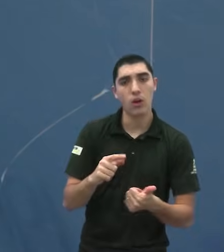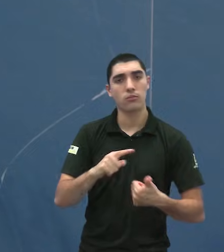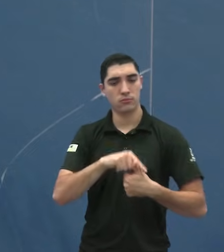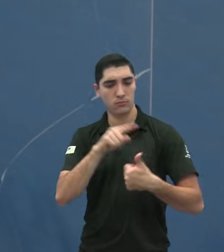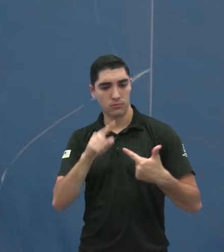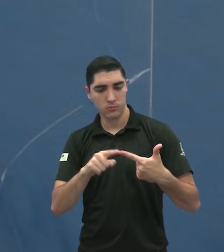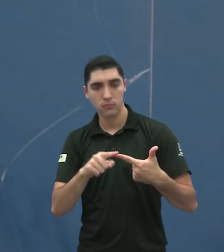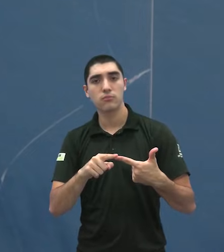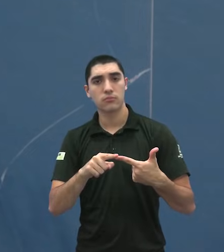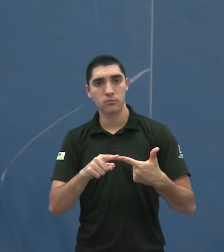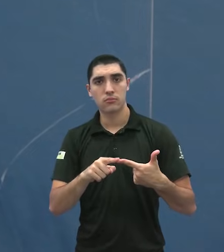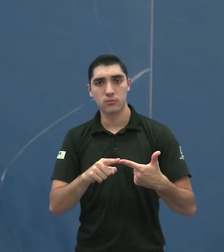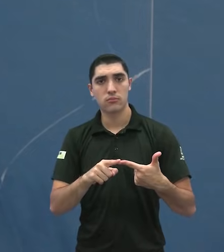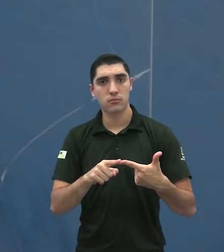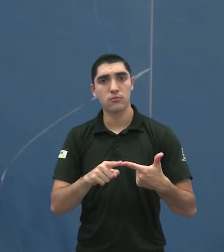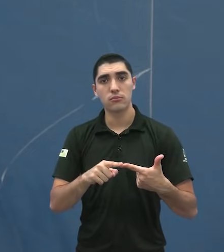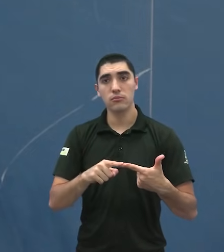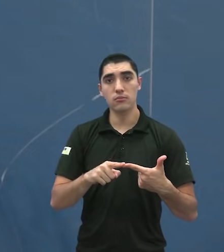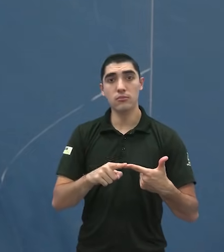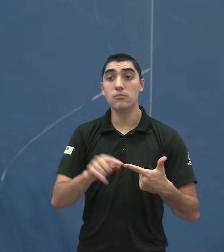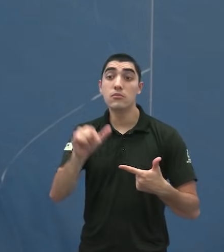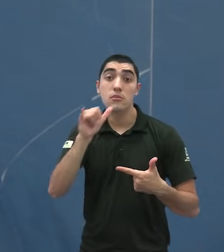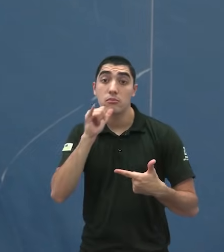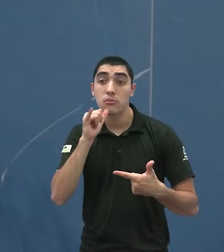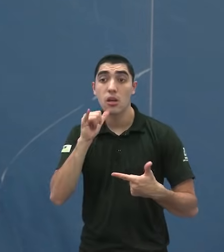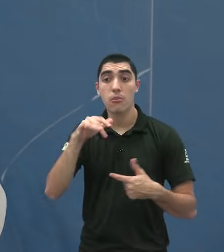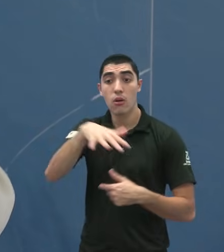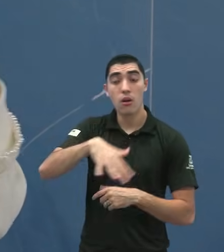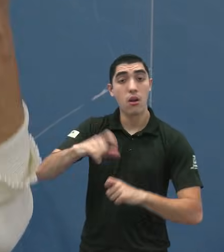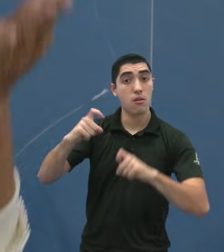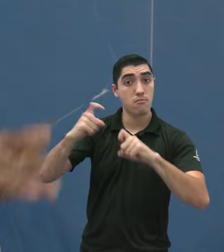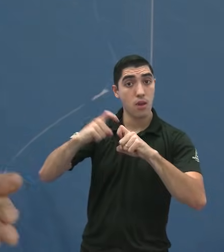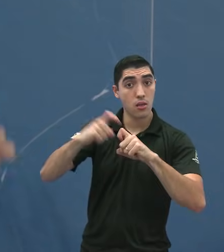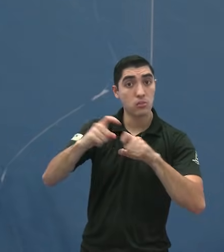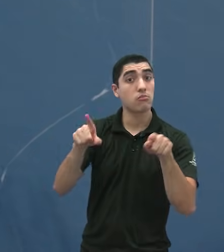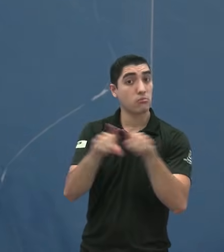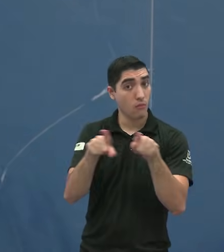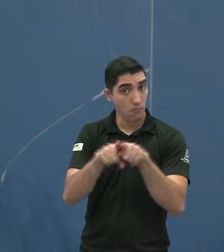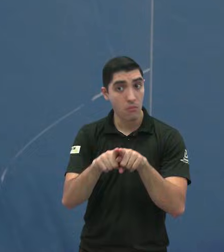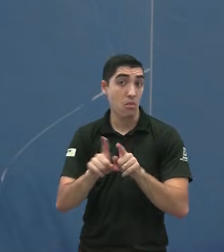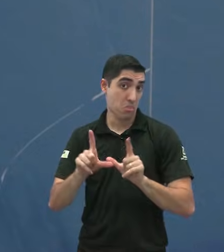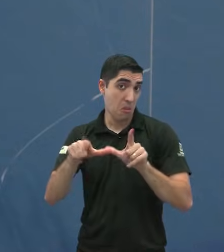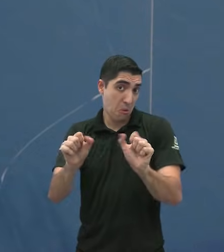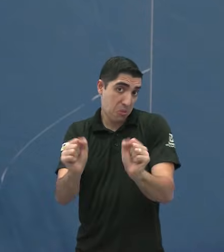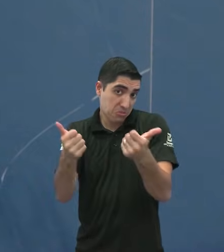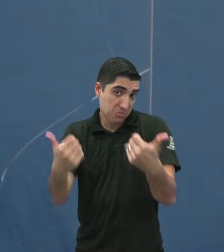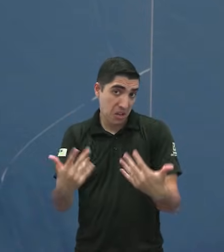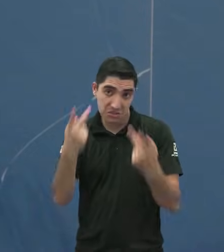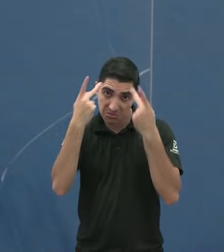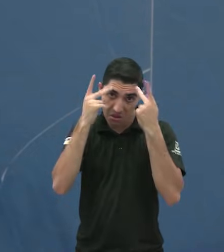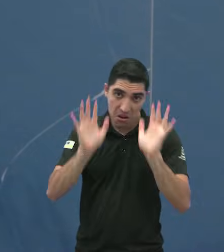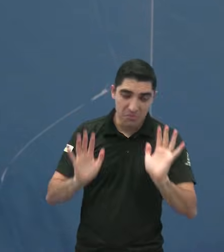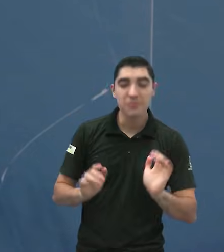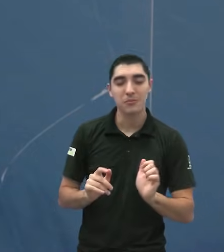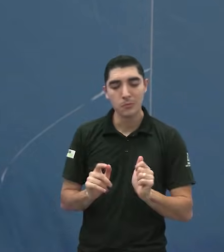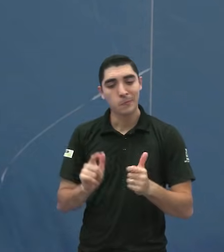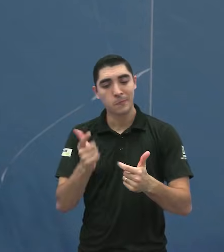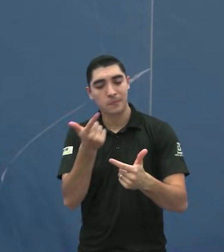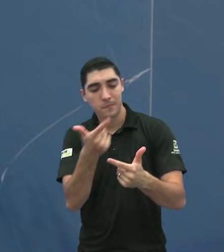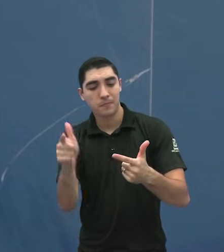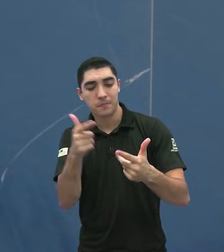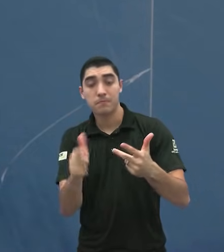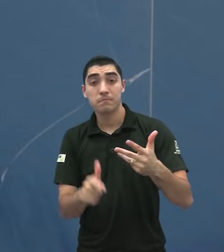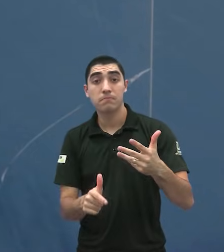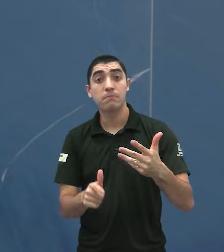pessoas, na parte da Universidade de Medicina, que depois a gente pode falar sobre isso, e elas